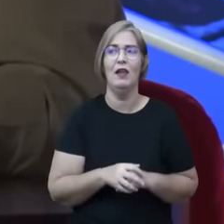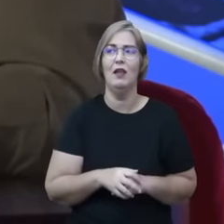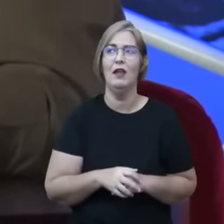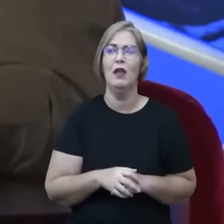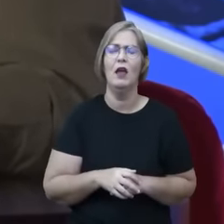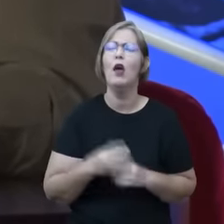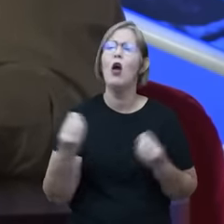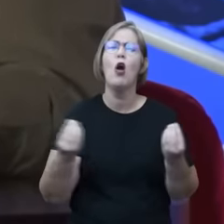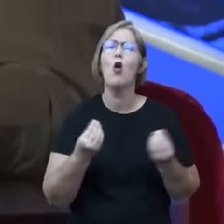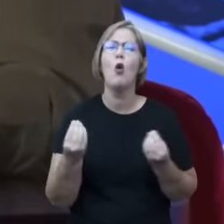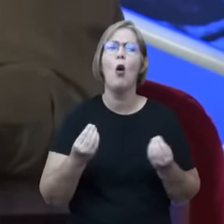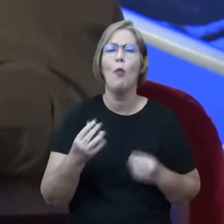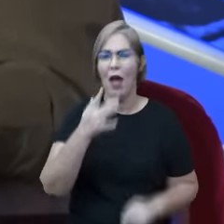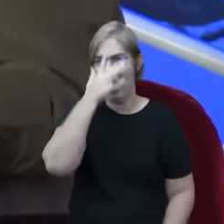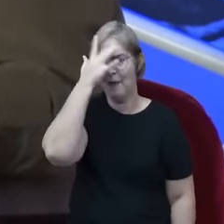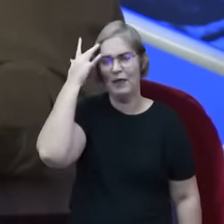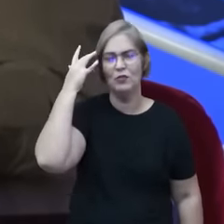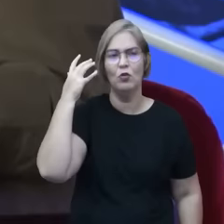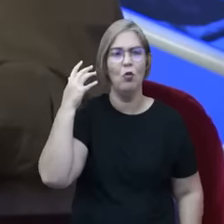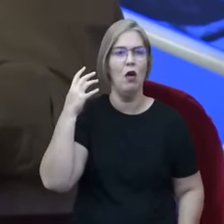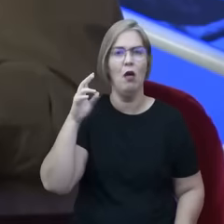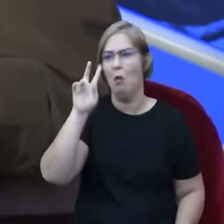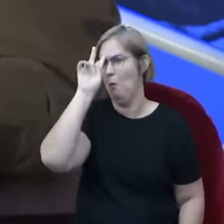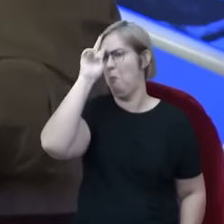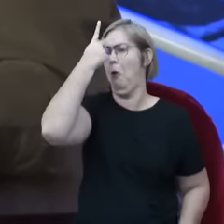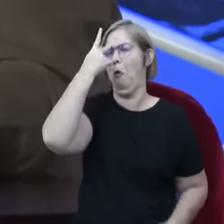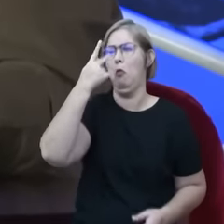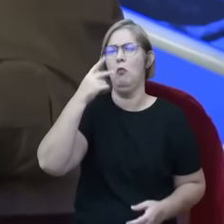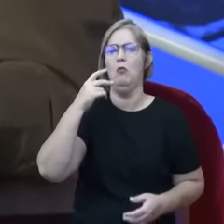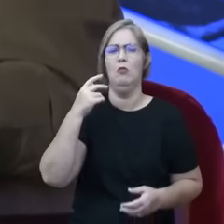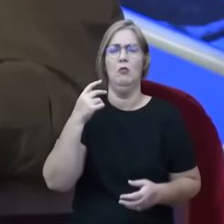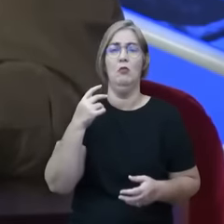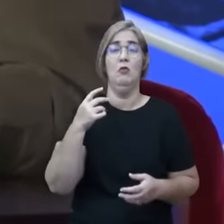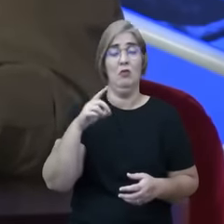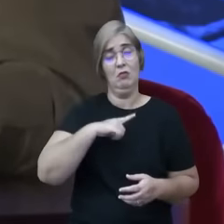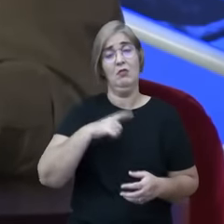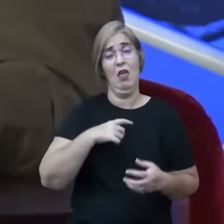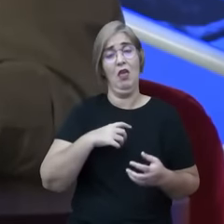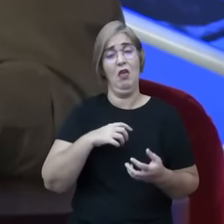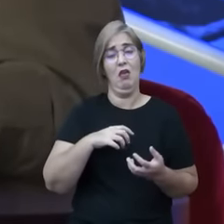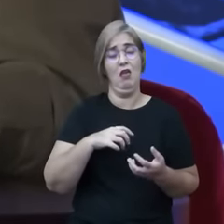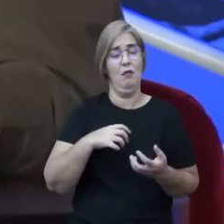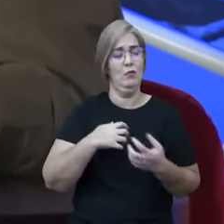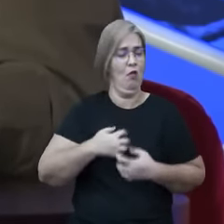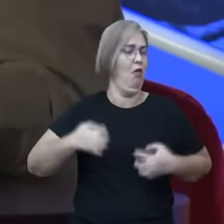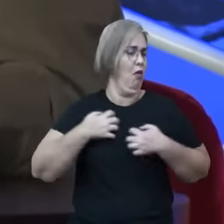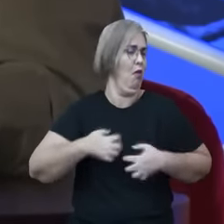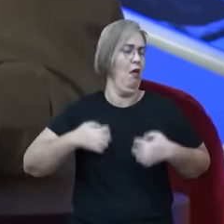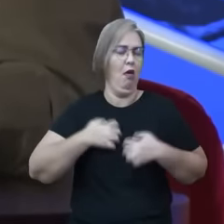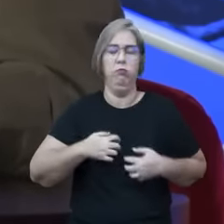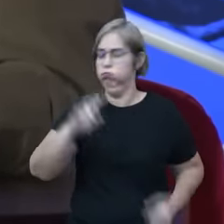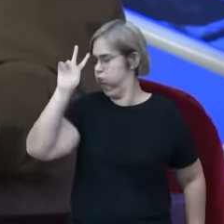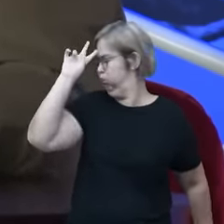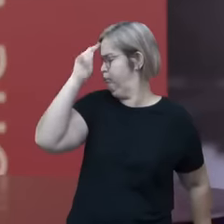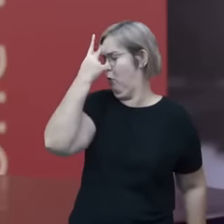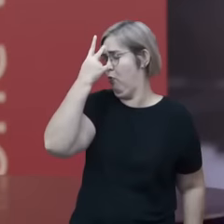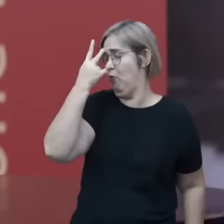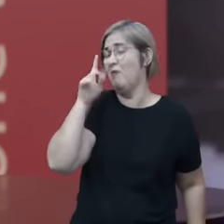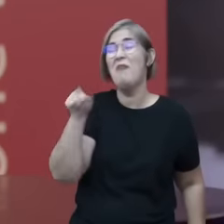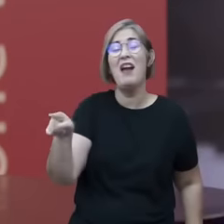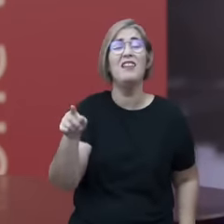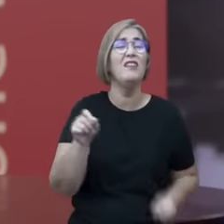a a outra alternativa alternativa diante do absurdo?" A revolta. Mas a revolta muitas vezes se reverte em tentativas de